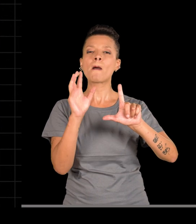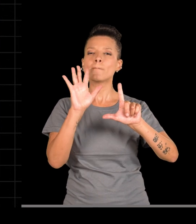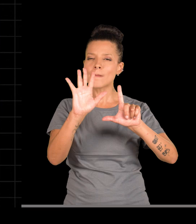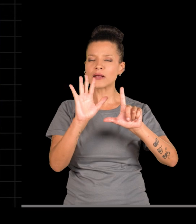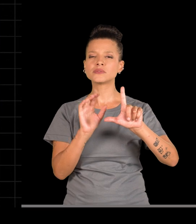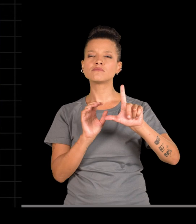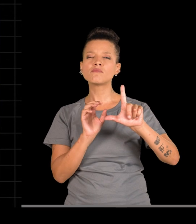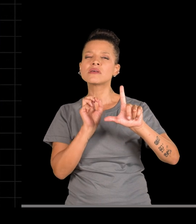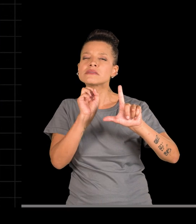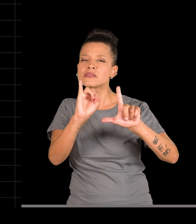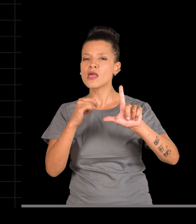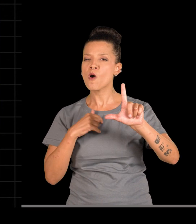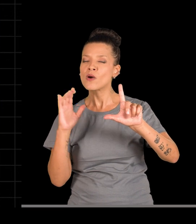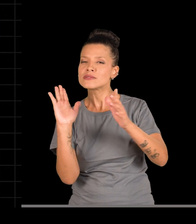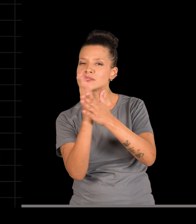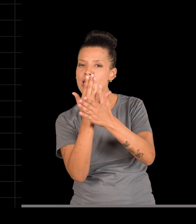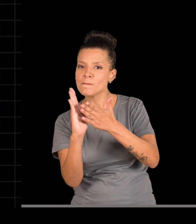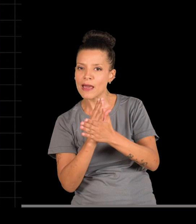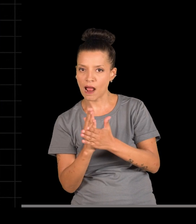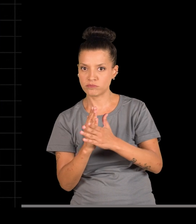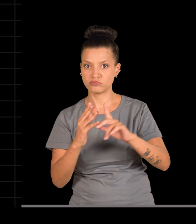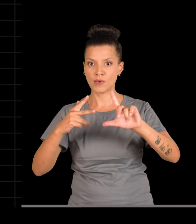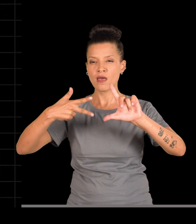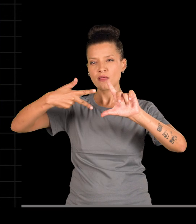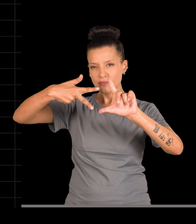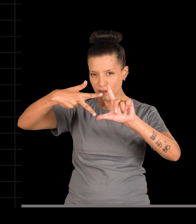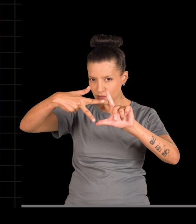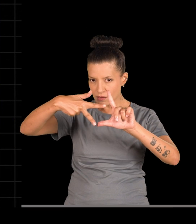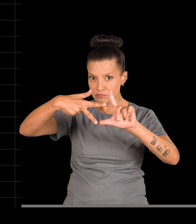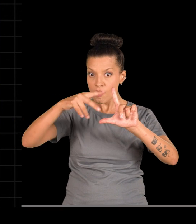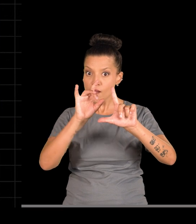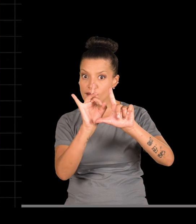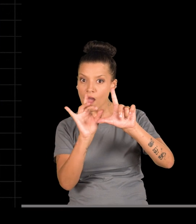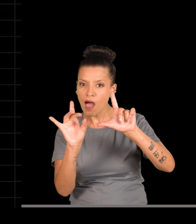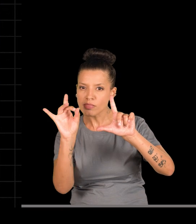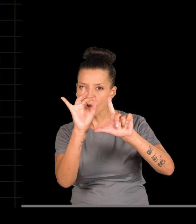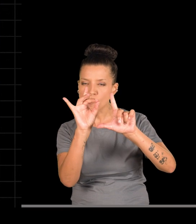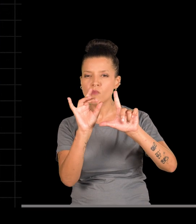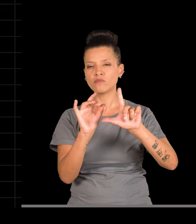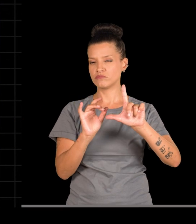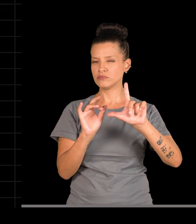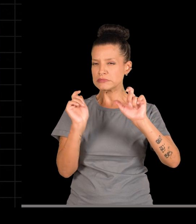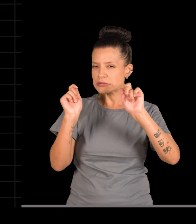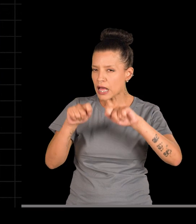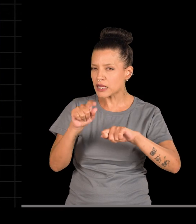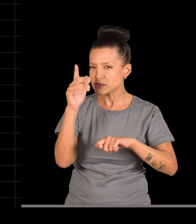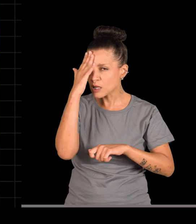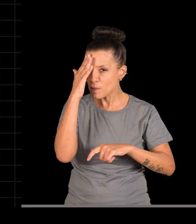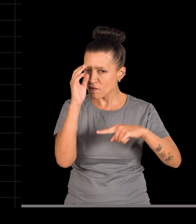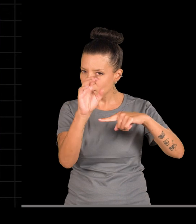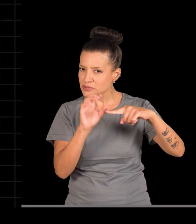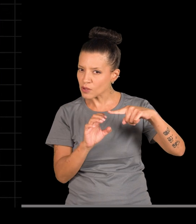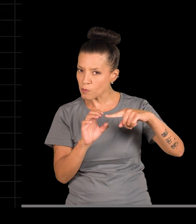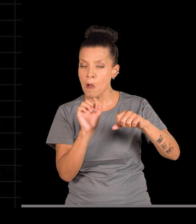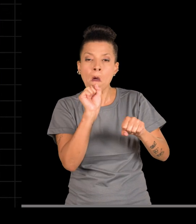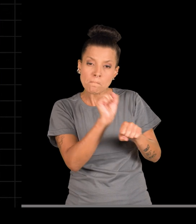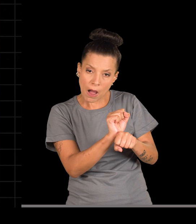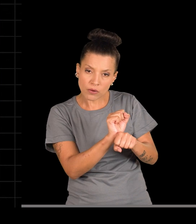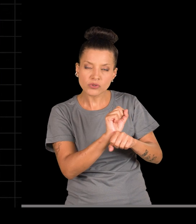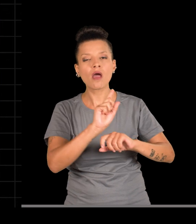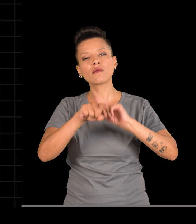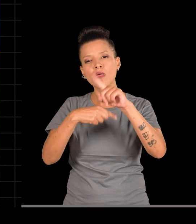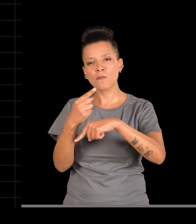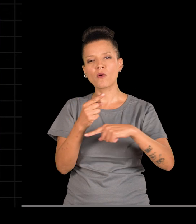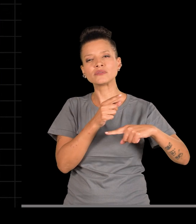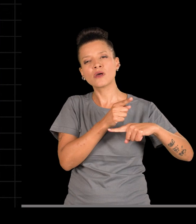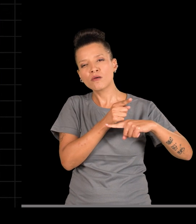Você consegue determinar qual fração cada uma dessas peças aqui representa em relação a esse todo? Pause o vídeo, tente você pensar. No final